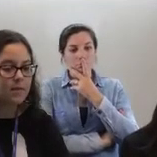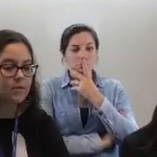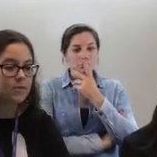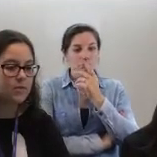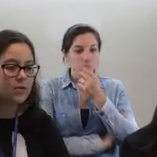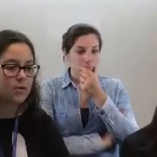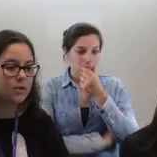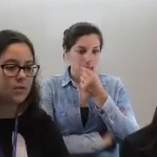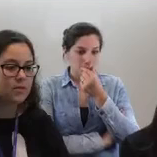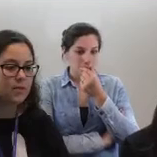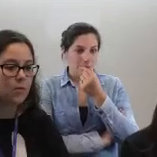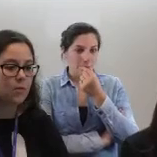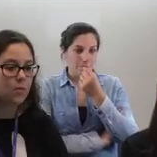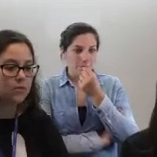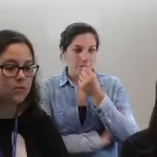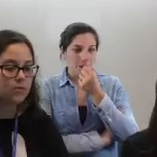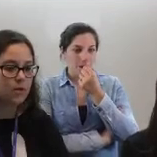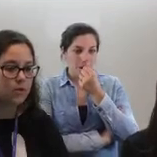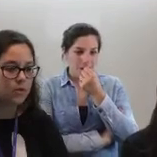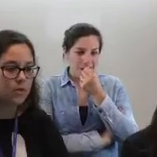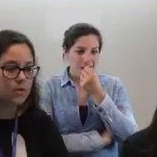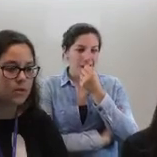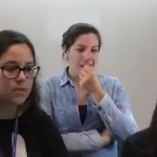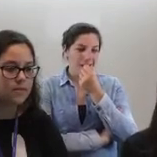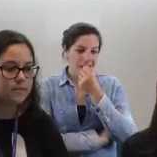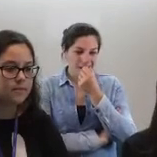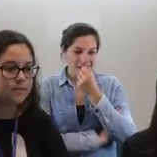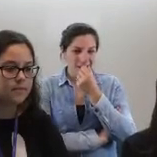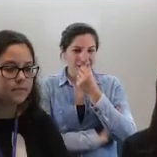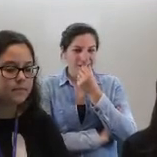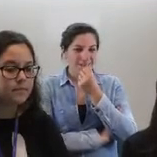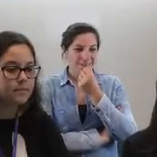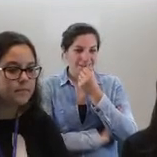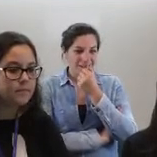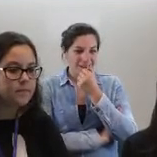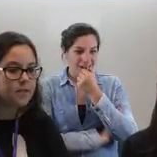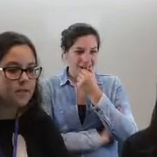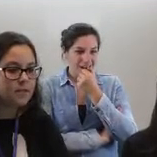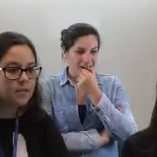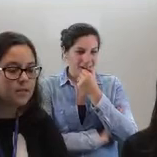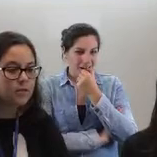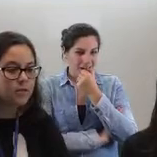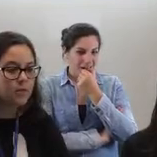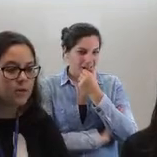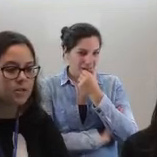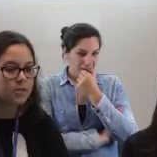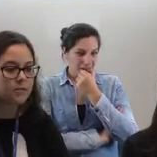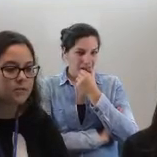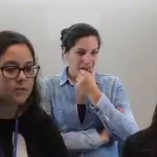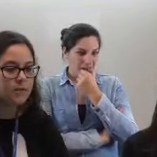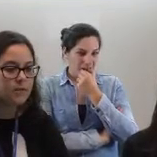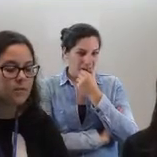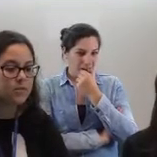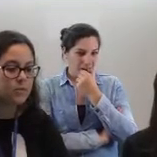Aí aqui dá para você visualizar o que você marcou, os cartões. Olha que interessante. Deixa eu dar uma